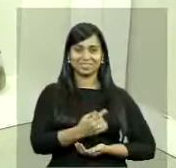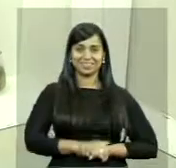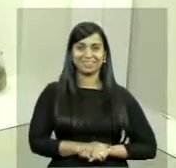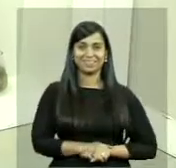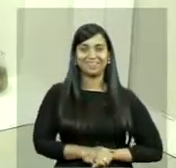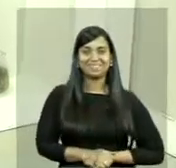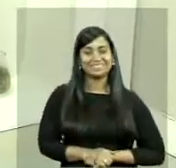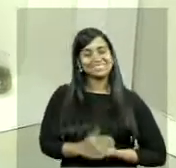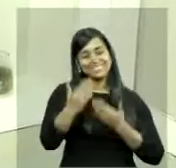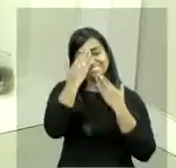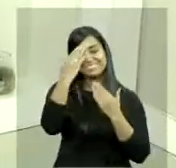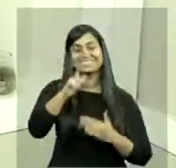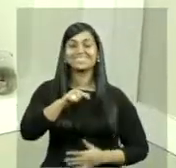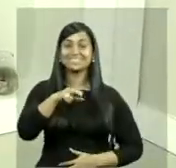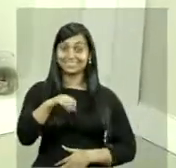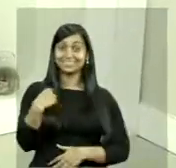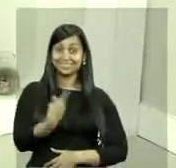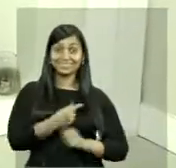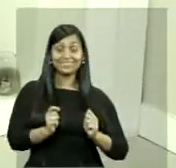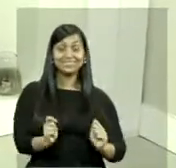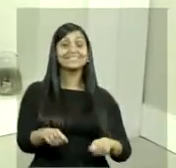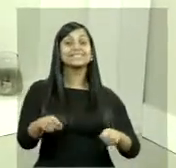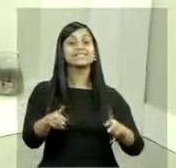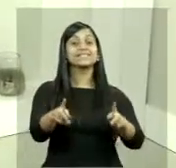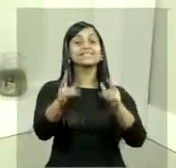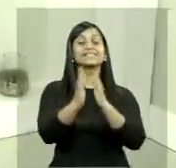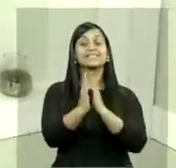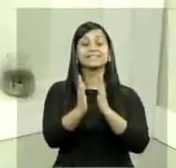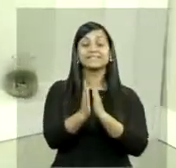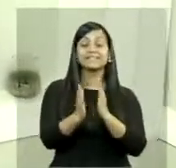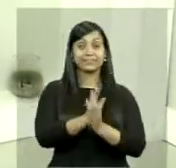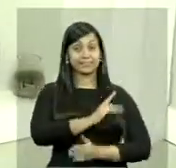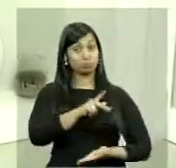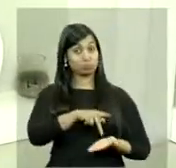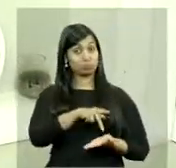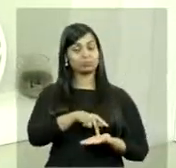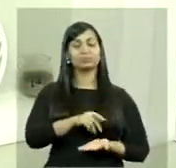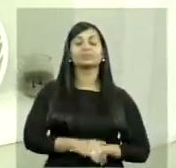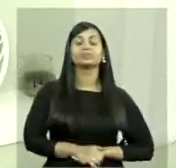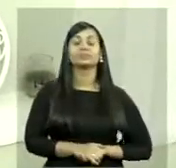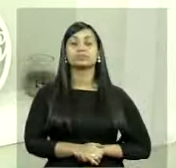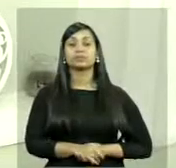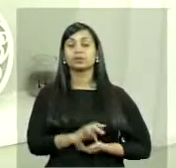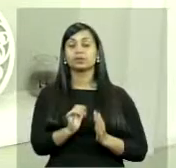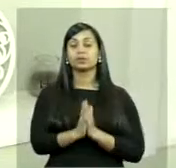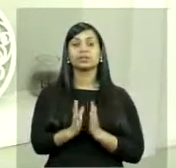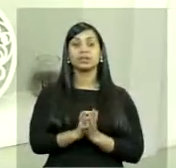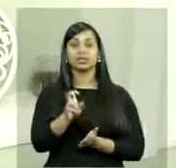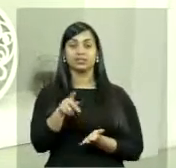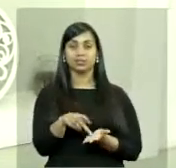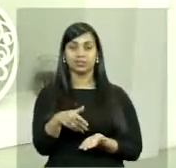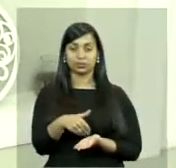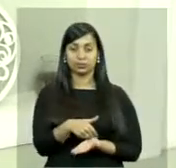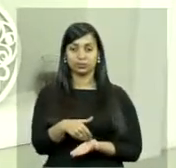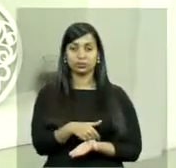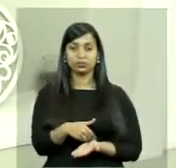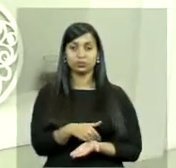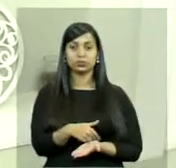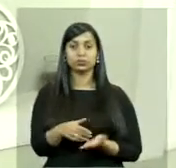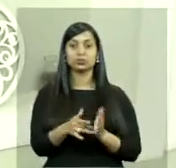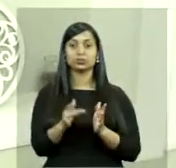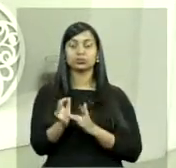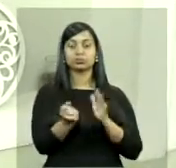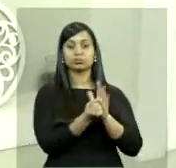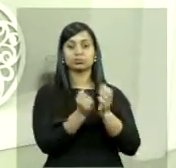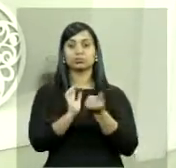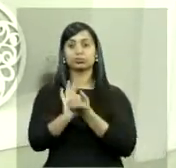nós. Obrigado, Lúcia. E vamos continuar rezando do fundo do coração, agora contemplando o quinto mistério doloroso, a